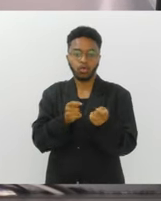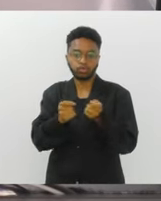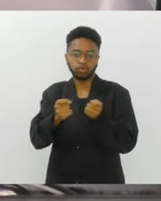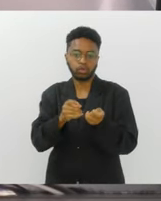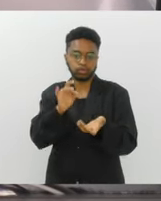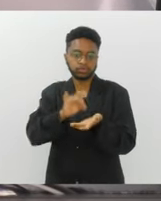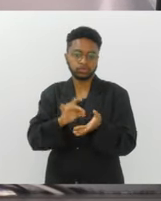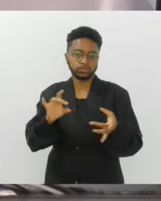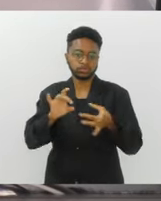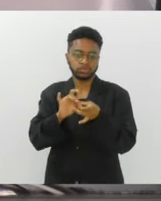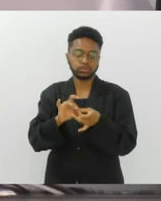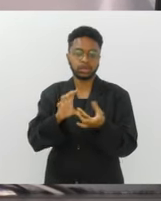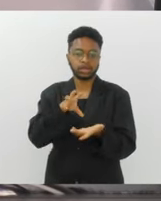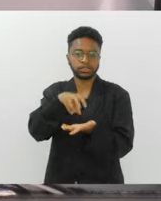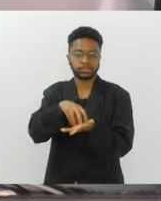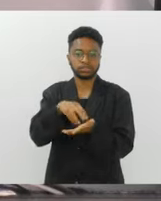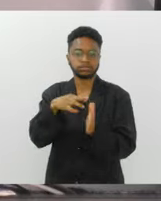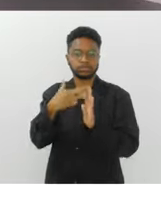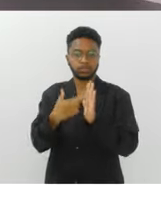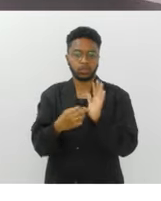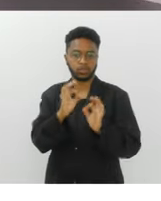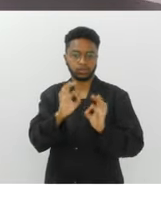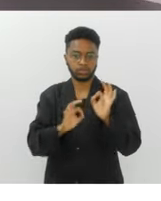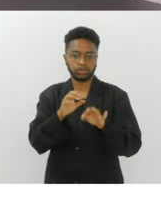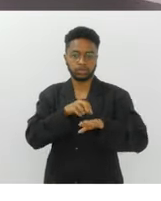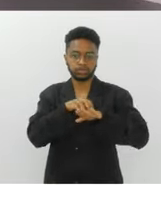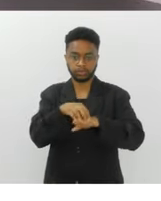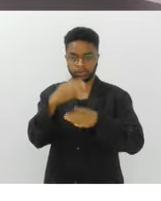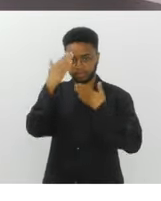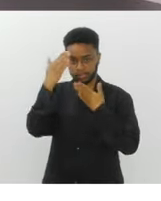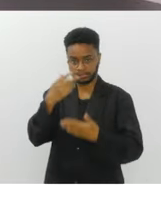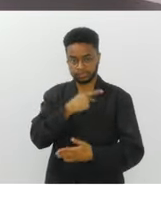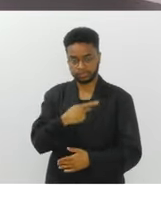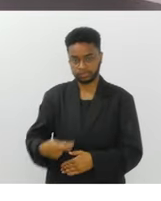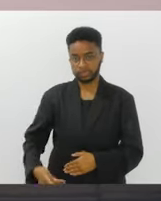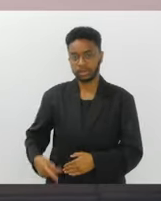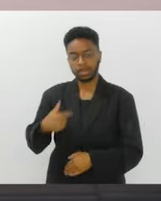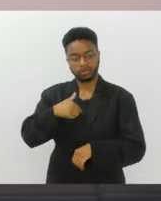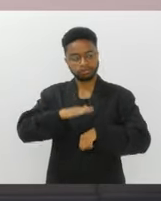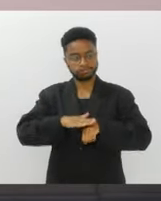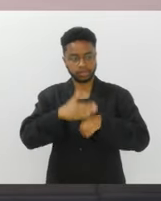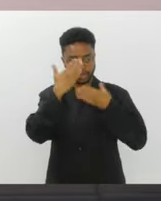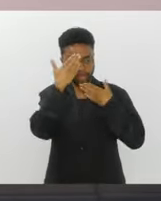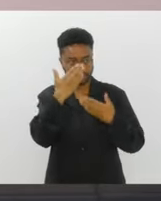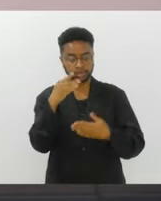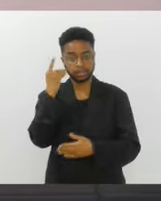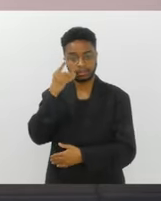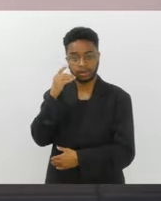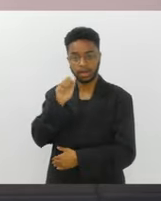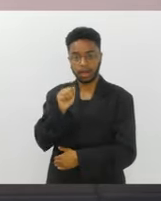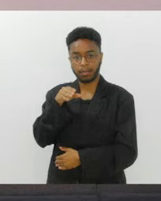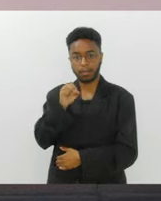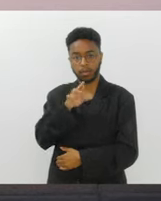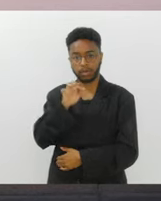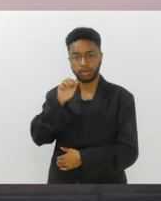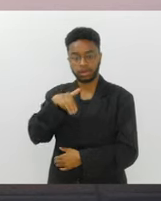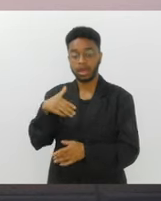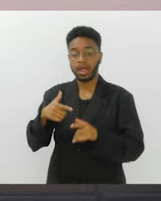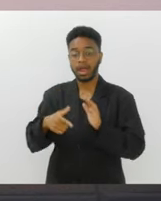agência reguladora dos transportes. Obrigado, presidente. Eu que agradeço, deputado Amorim. Antes de fazer aqui as questões